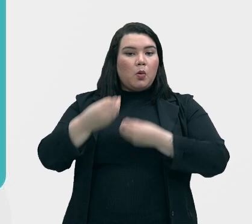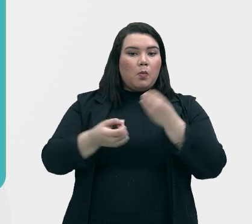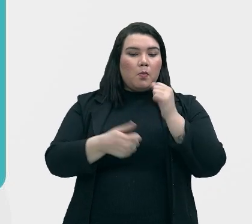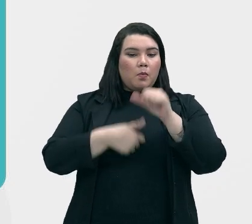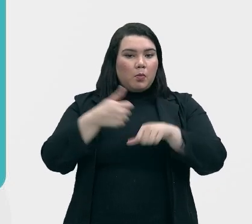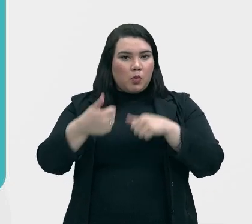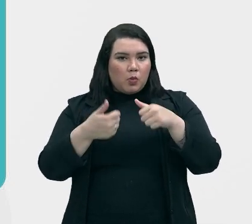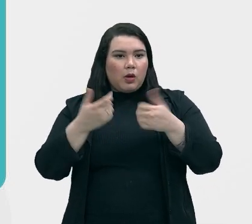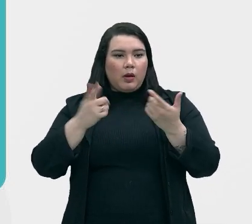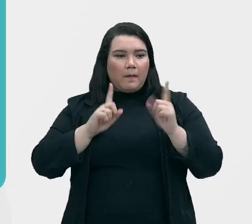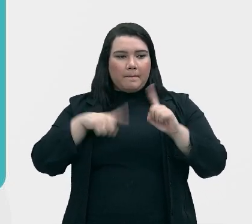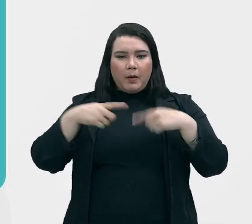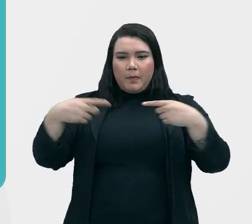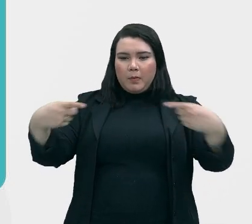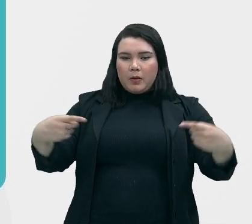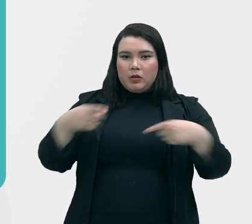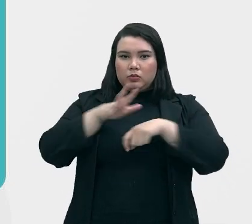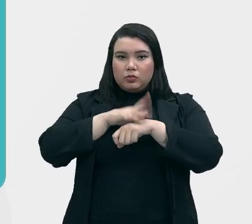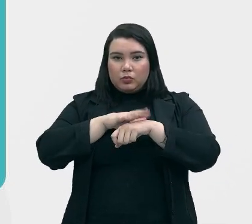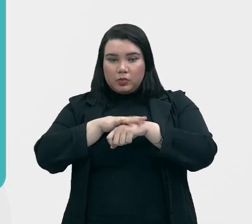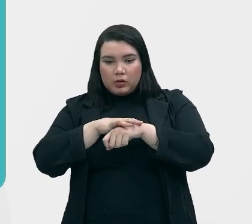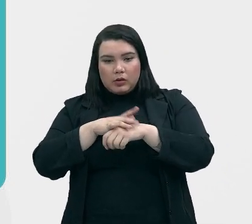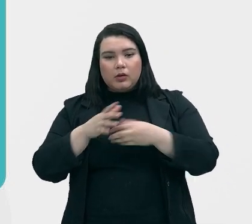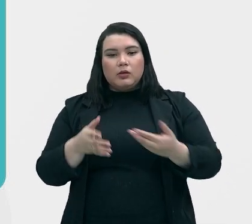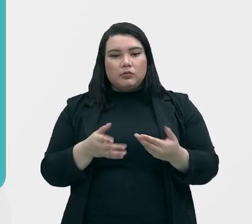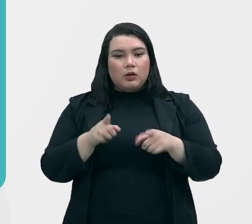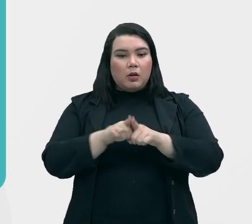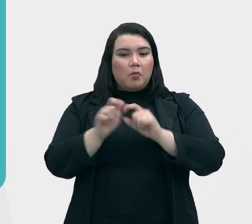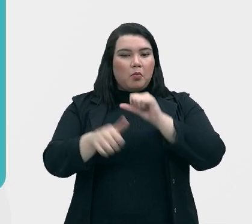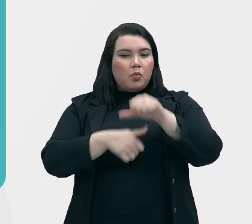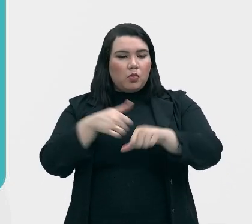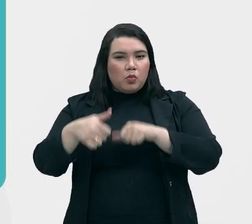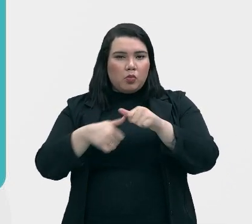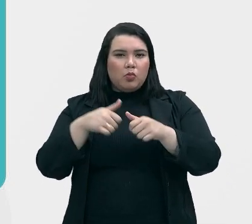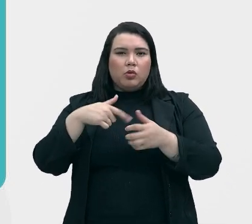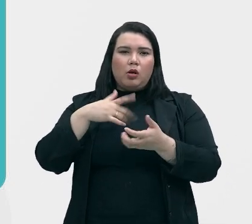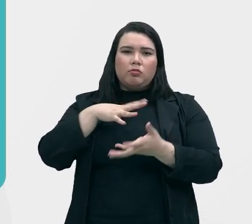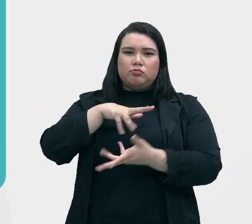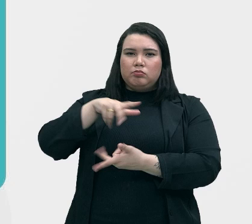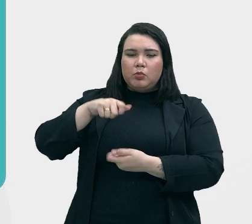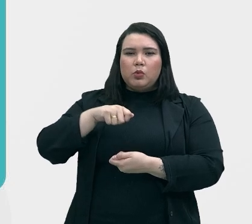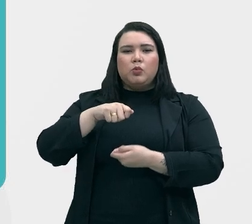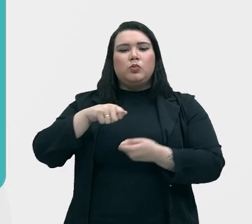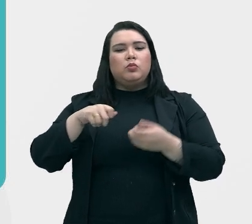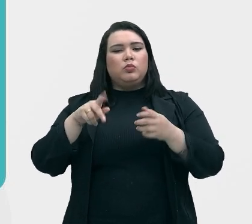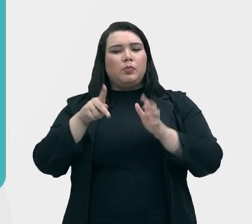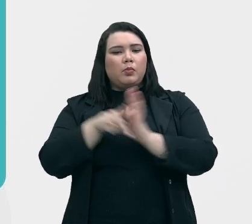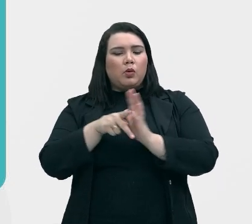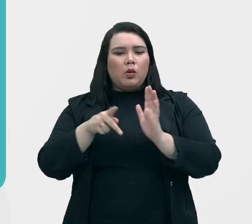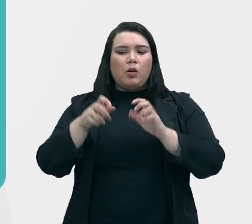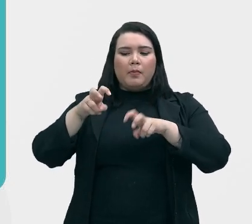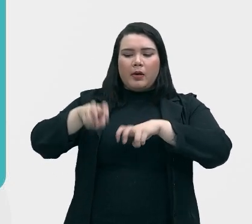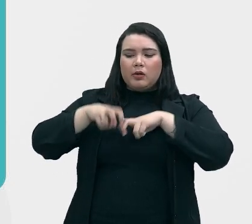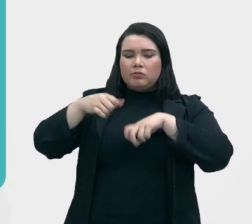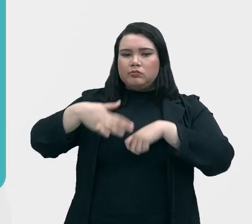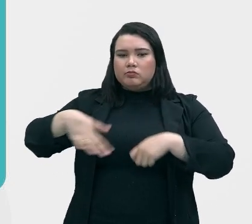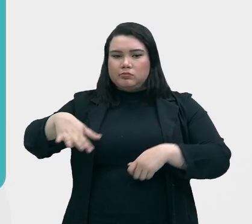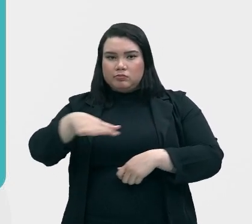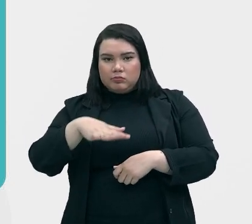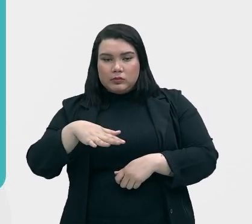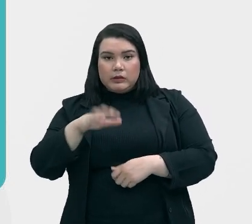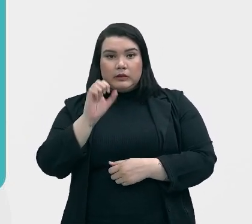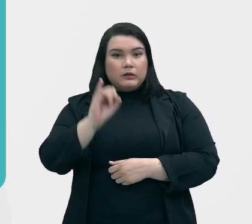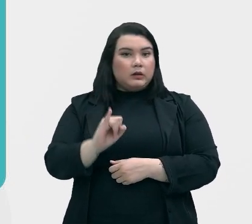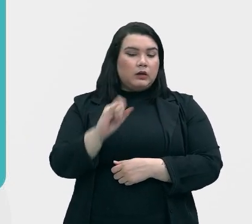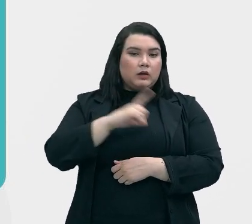ocorrer a transmissão dessas doenças, mudanças em ecossistemas agrícolas e hidrologia. Então, se a gente tem uma